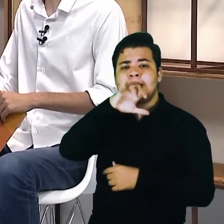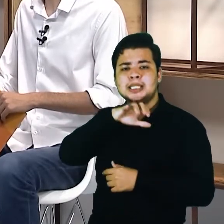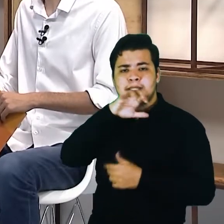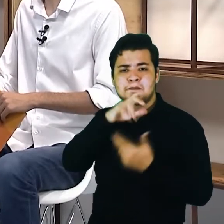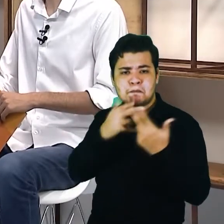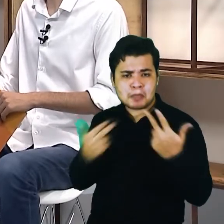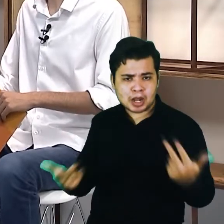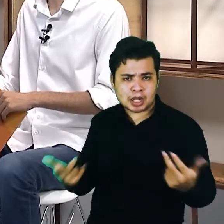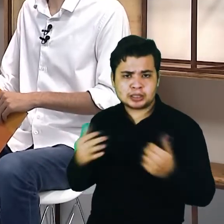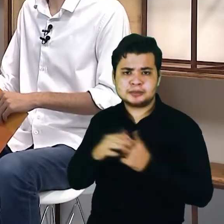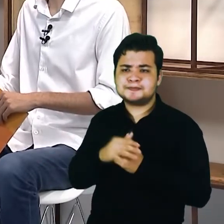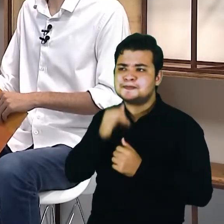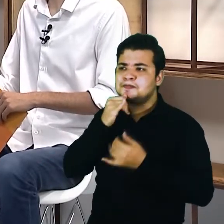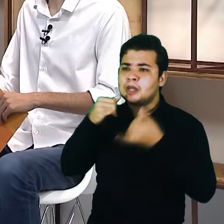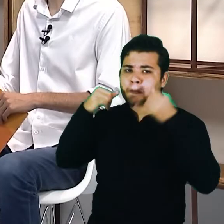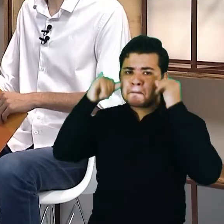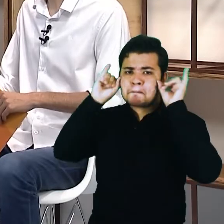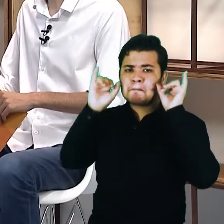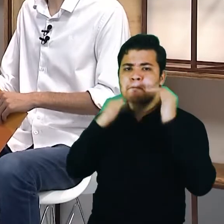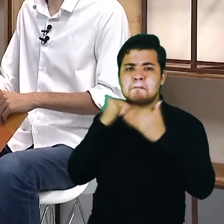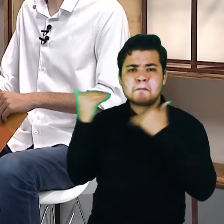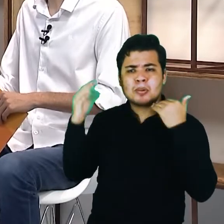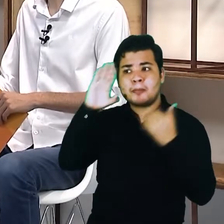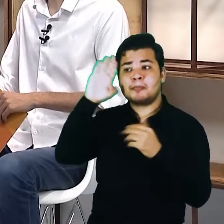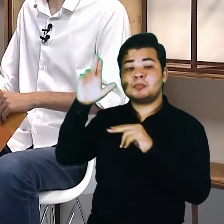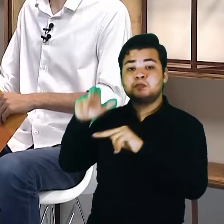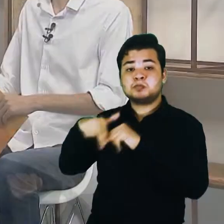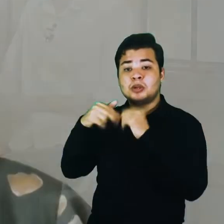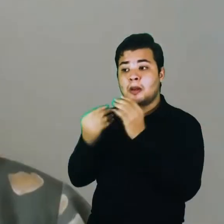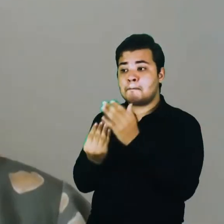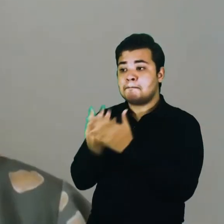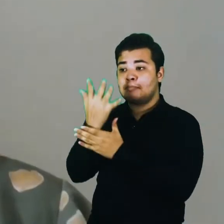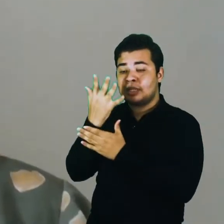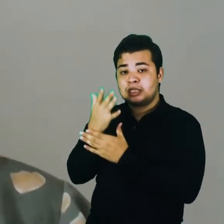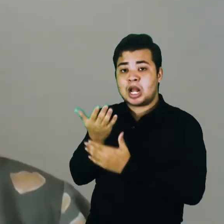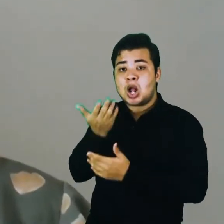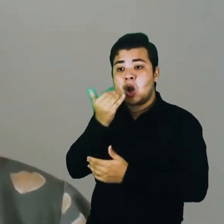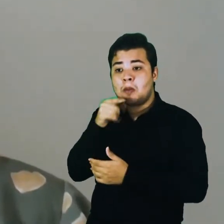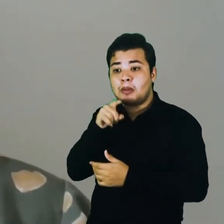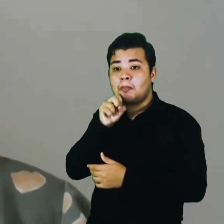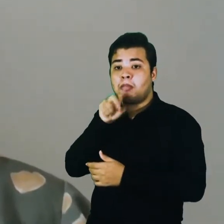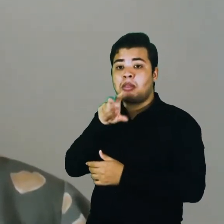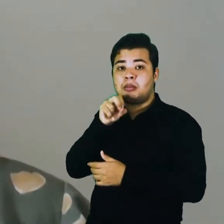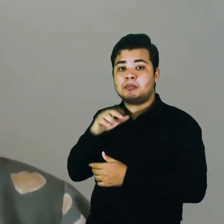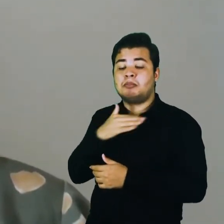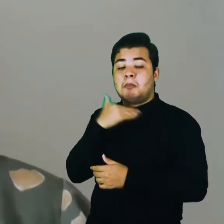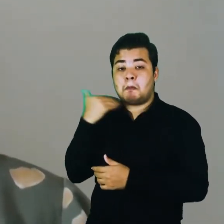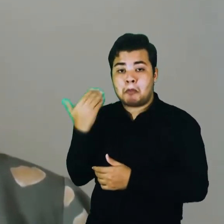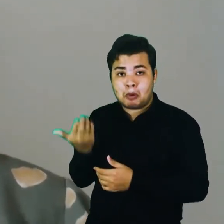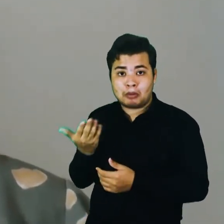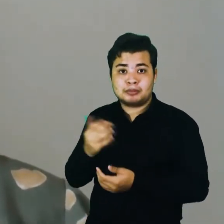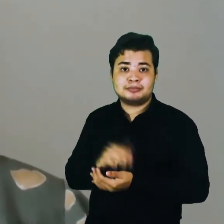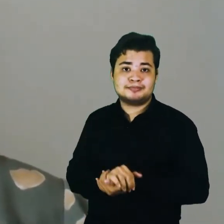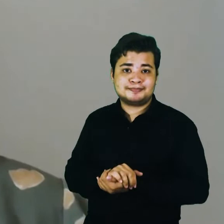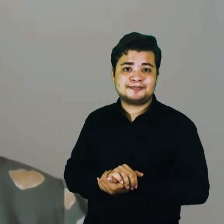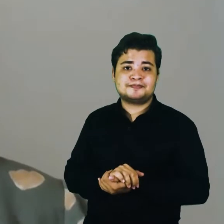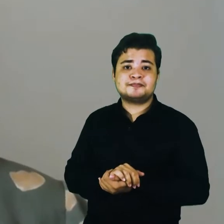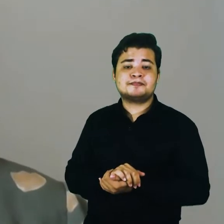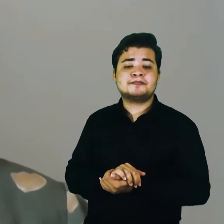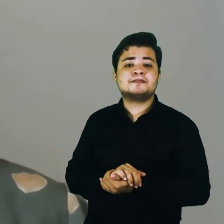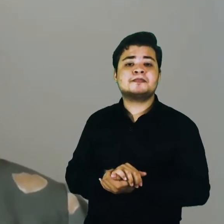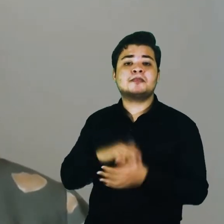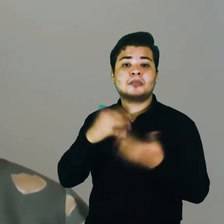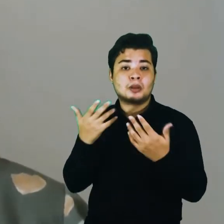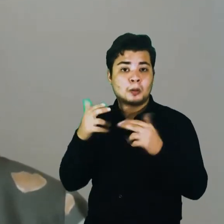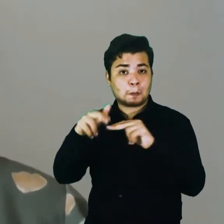causa de morte de bovinos no país é por plantas tóxicas, considerando as causas de intoxicação. Então, por esse